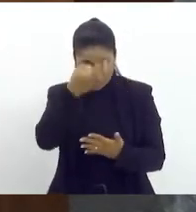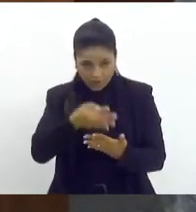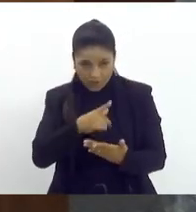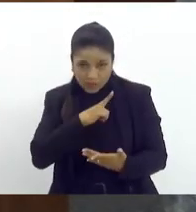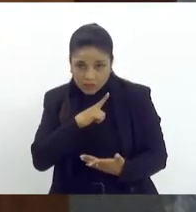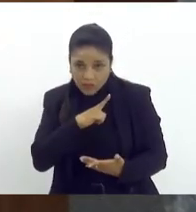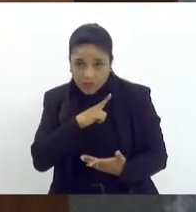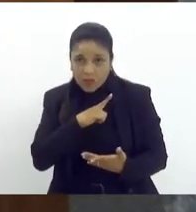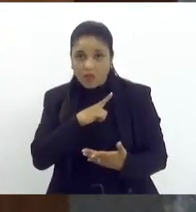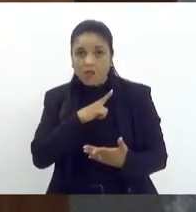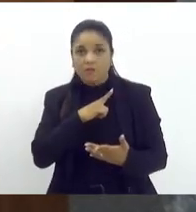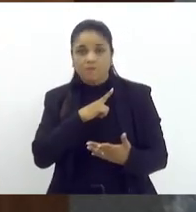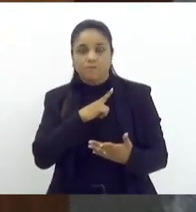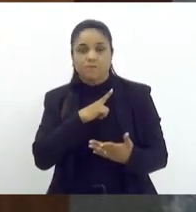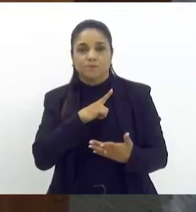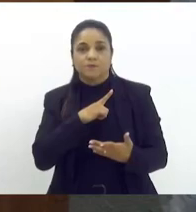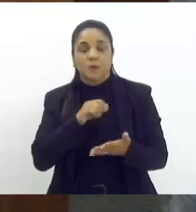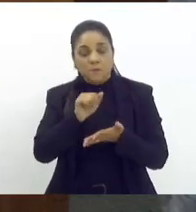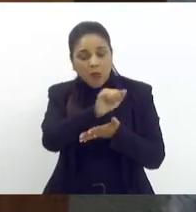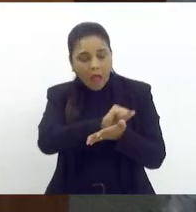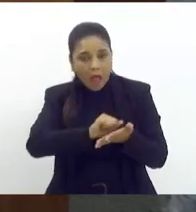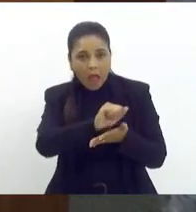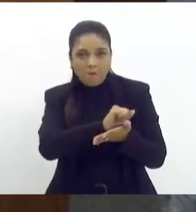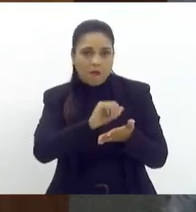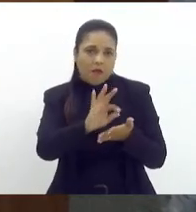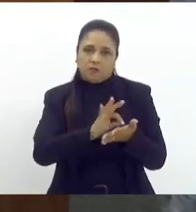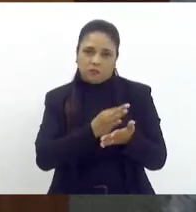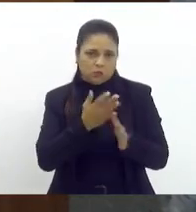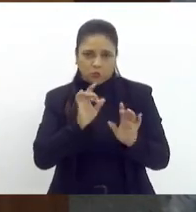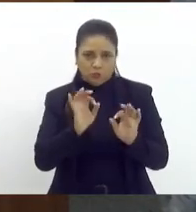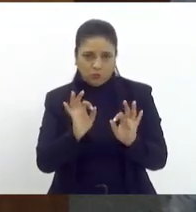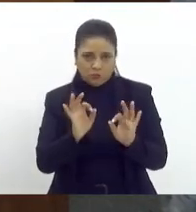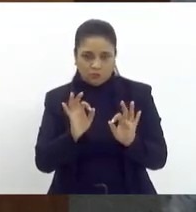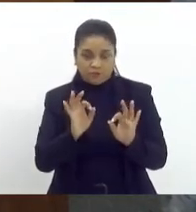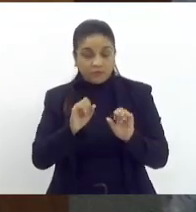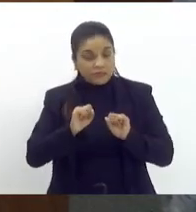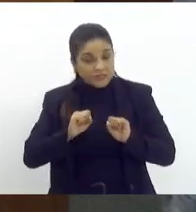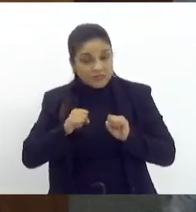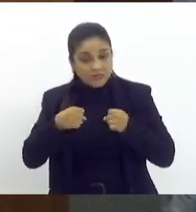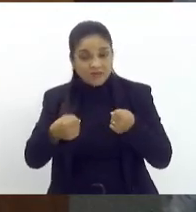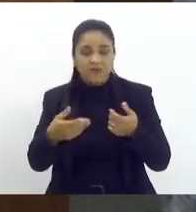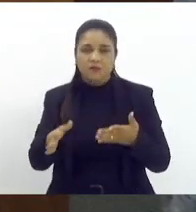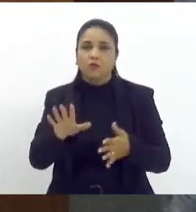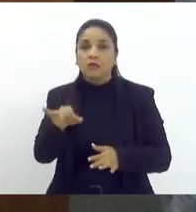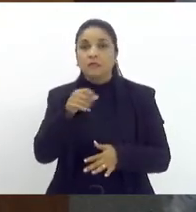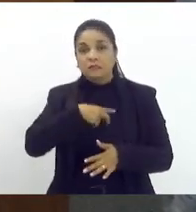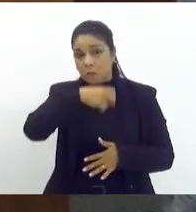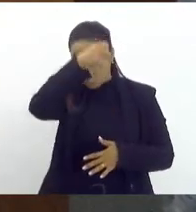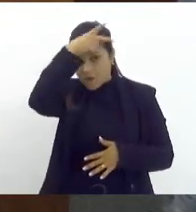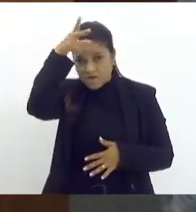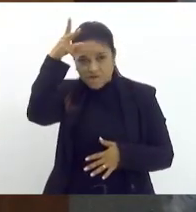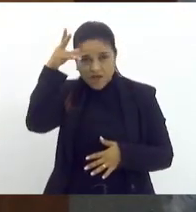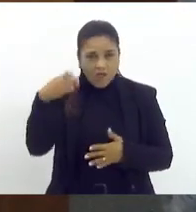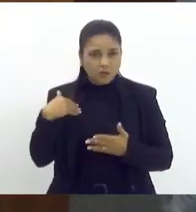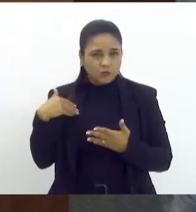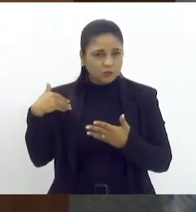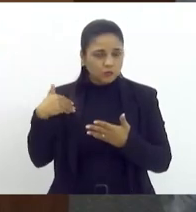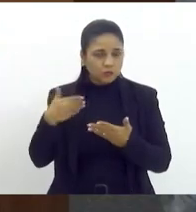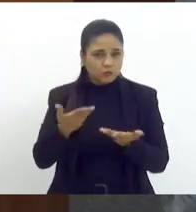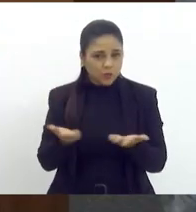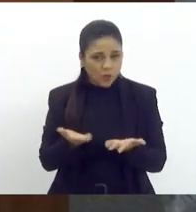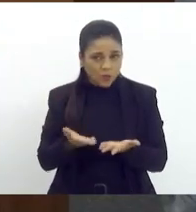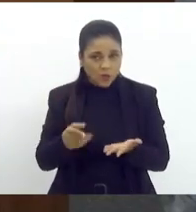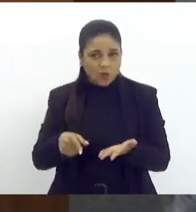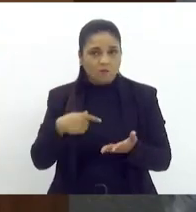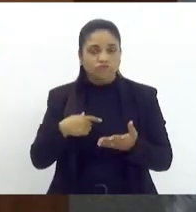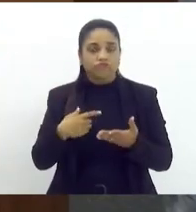bem querem participar do processo político Prefeito recentemente um prefeito recebeu uma citação do tribunal